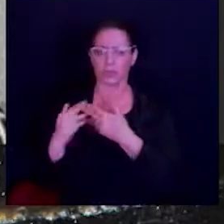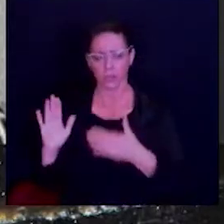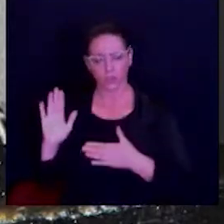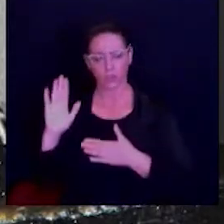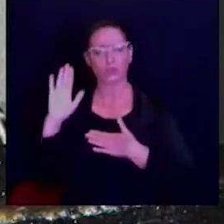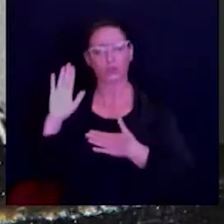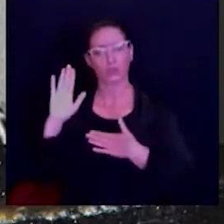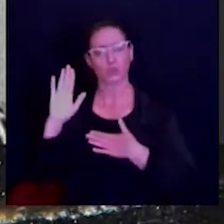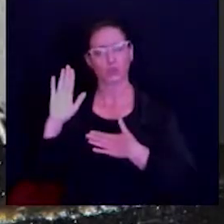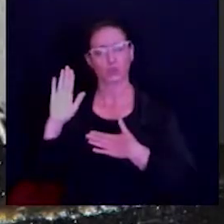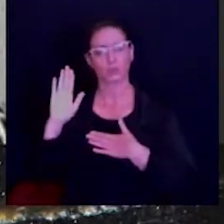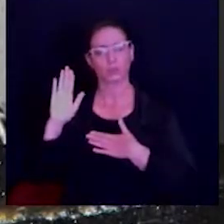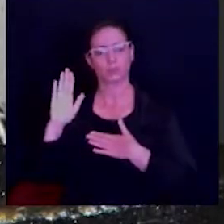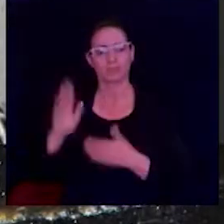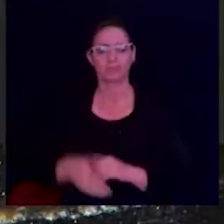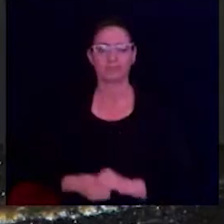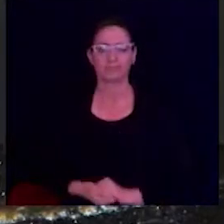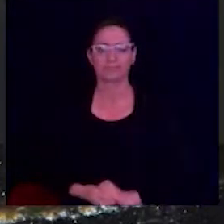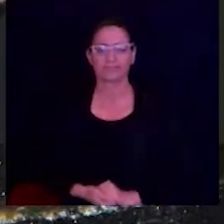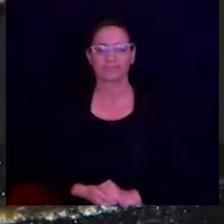eu juro.